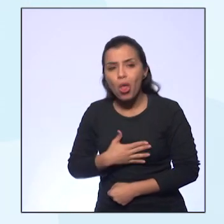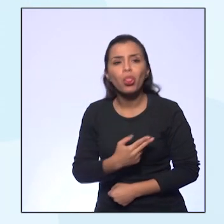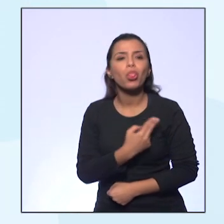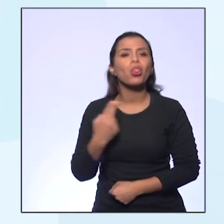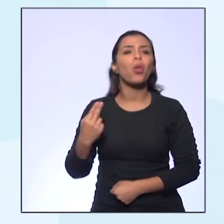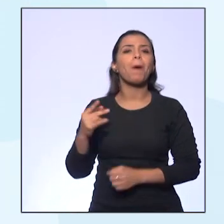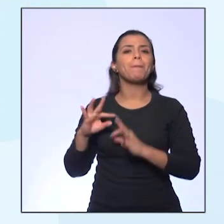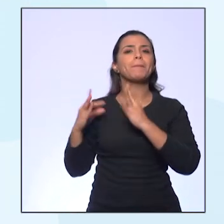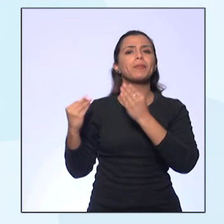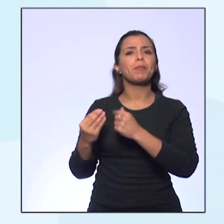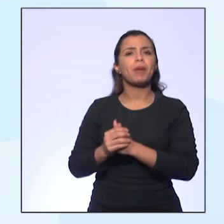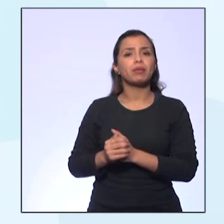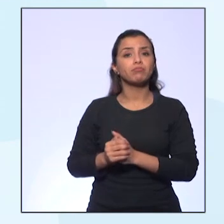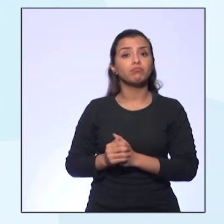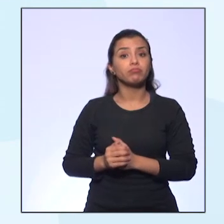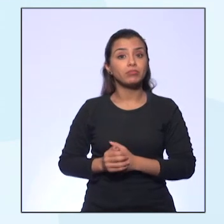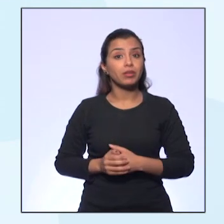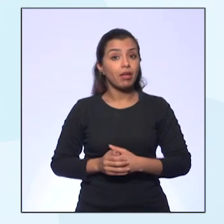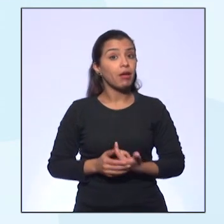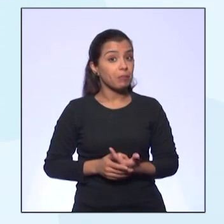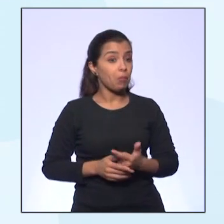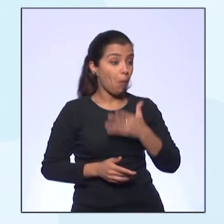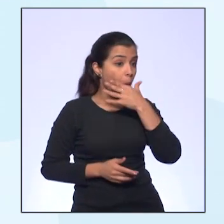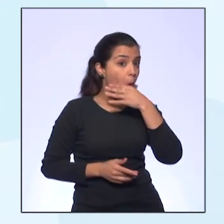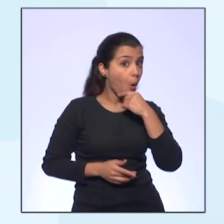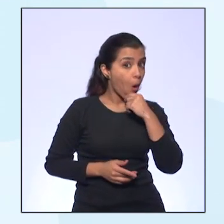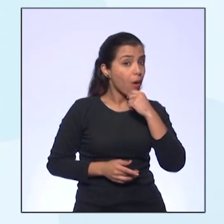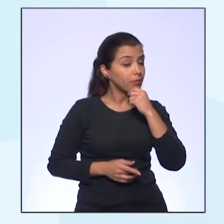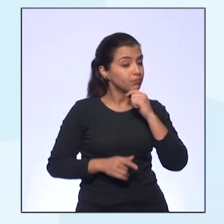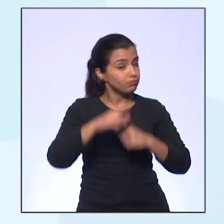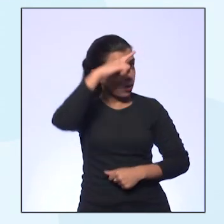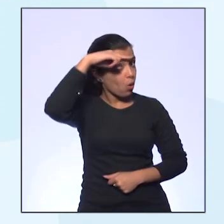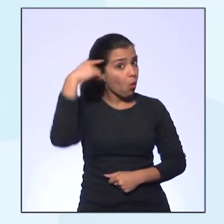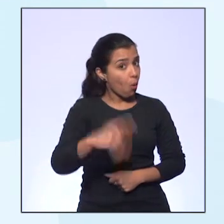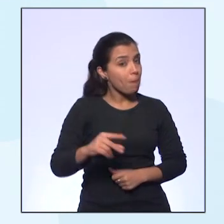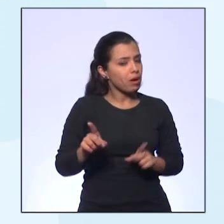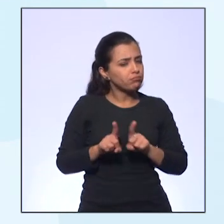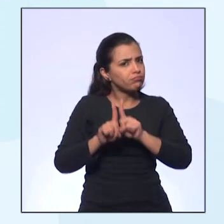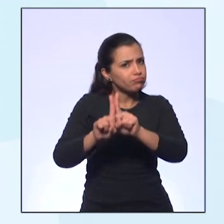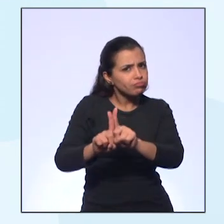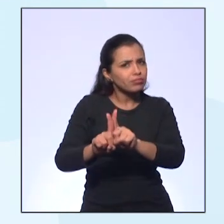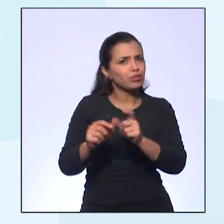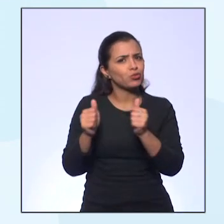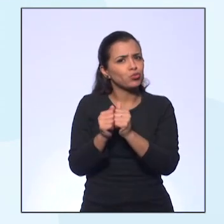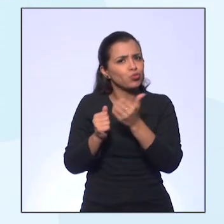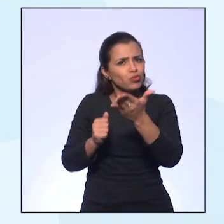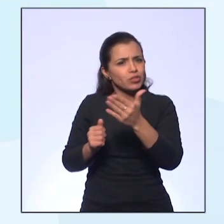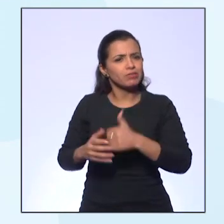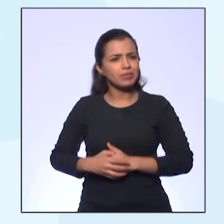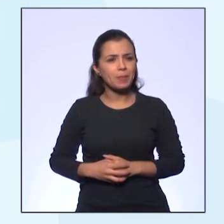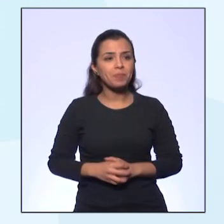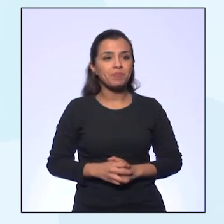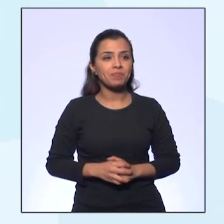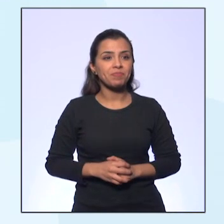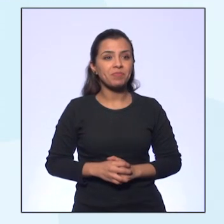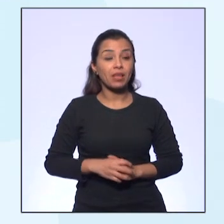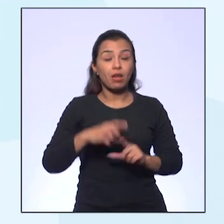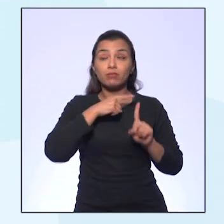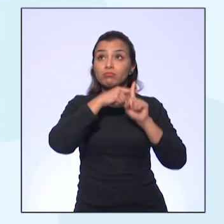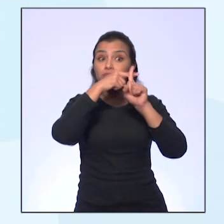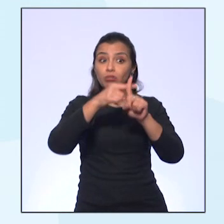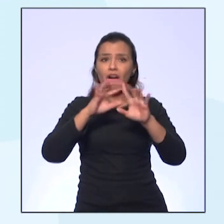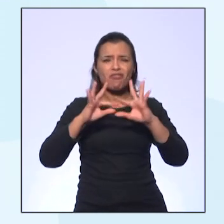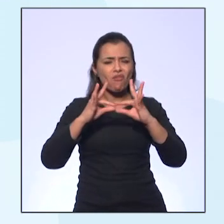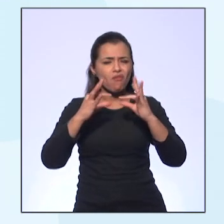que se aguente quando estiver por sua. Com gente de saia não há que fiar. Cruz. Botam famílias inteiras